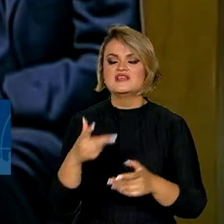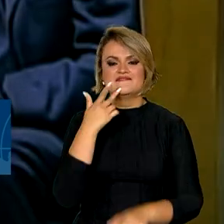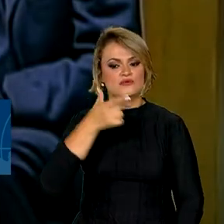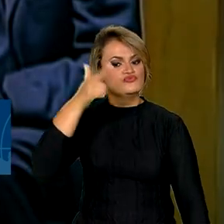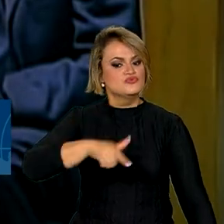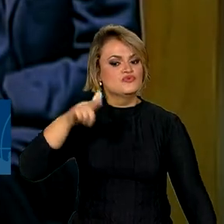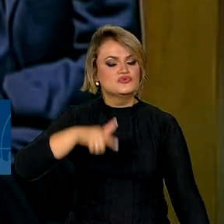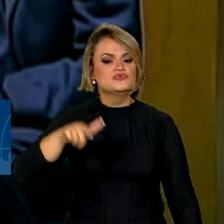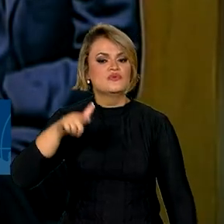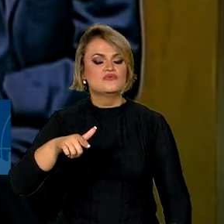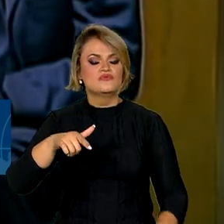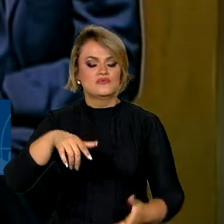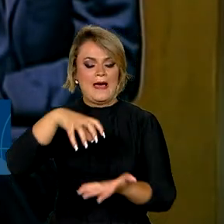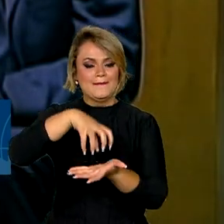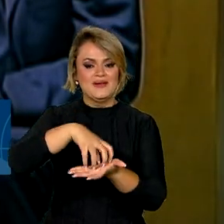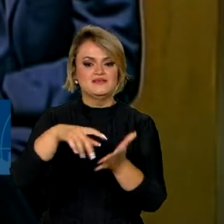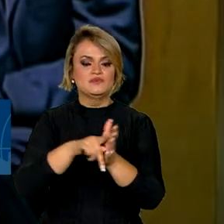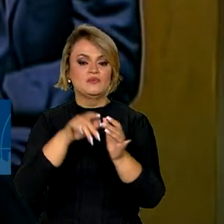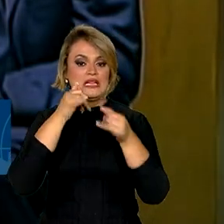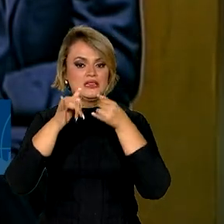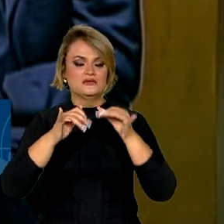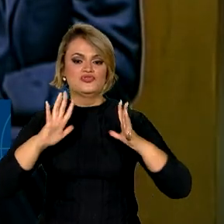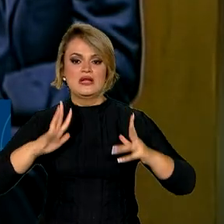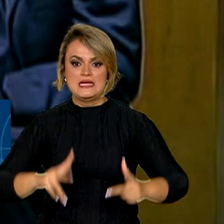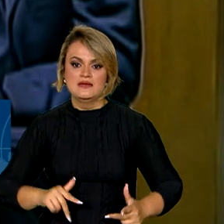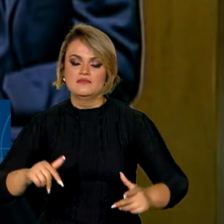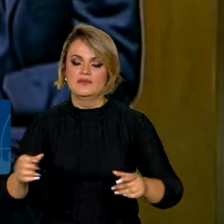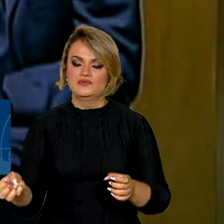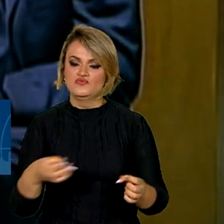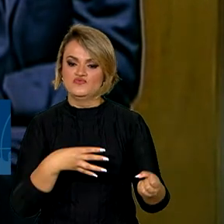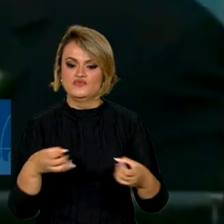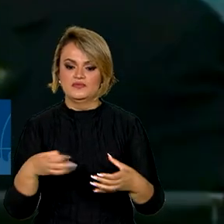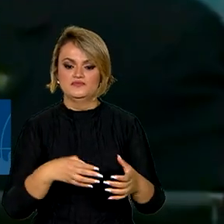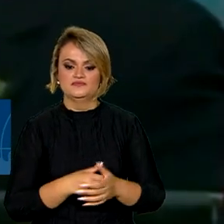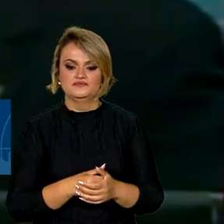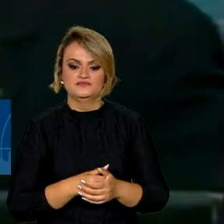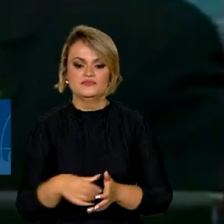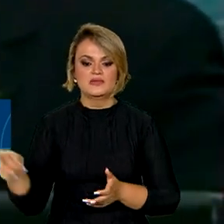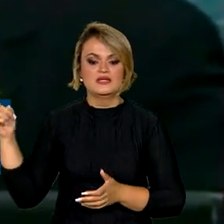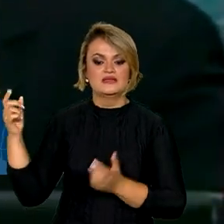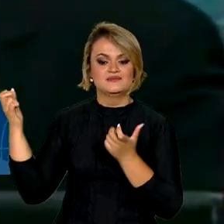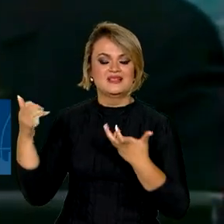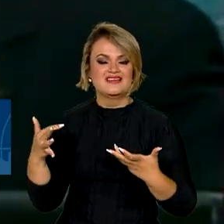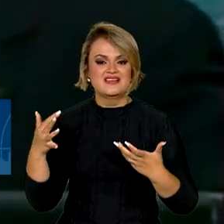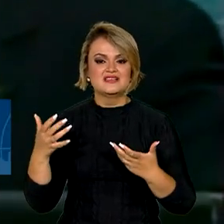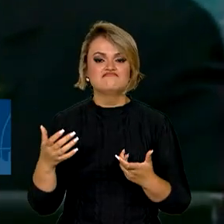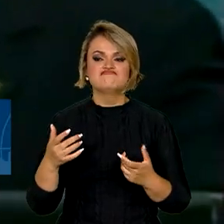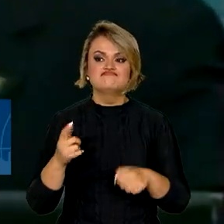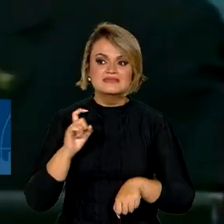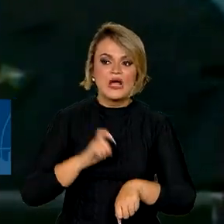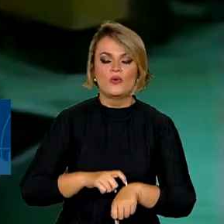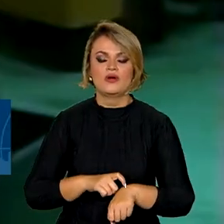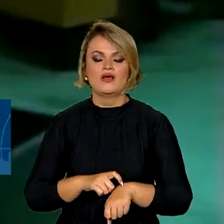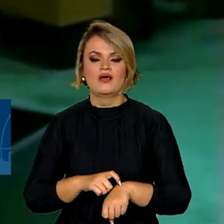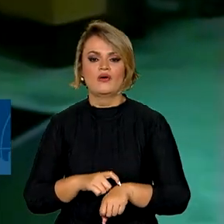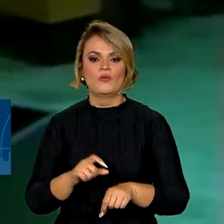na tecla da matriz energética limpa e renovável. Era chegada a hora da